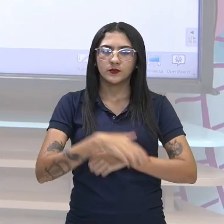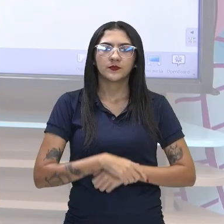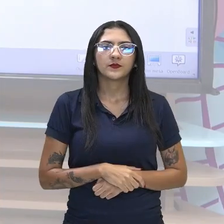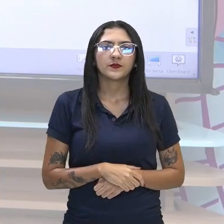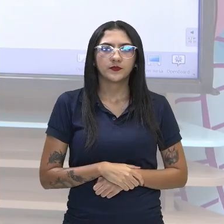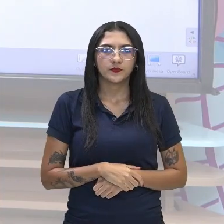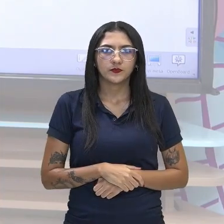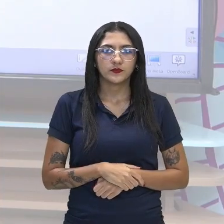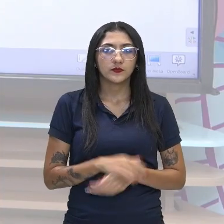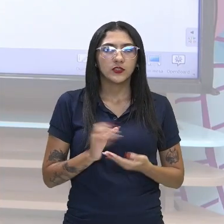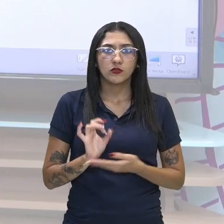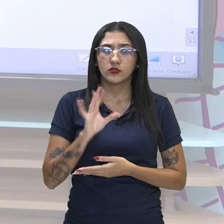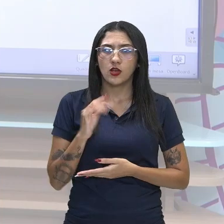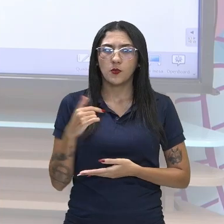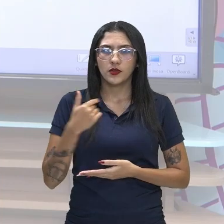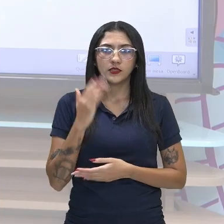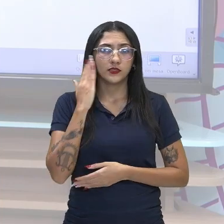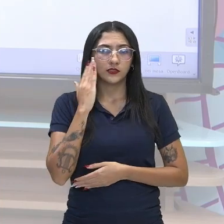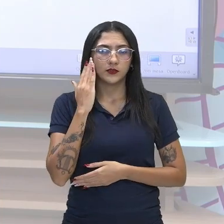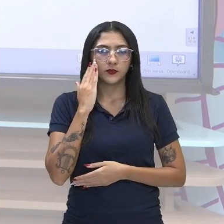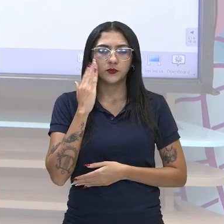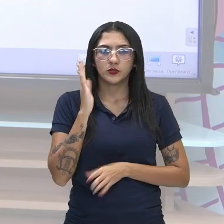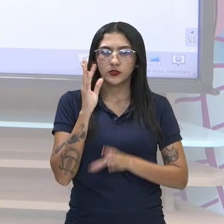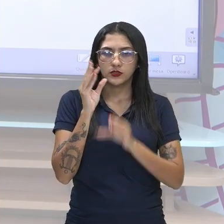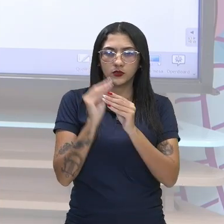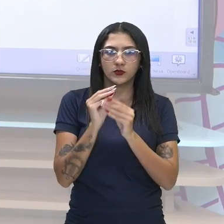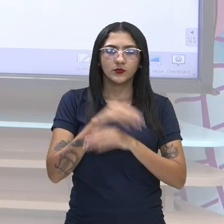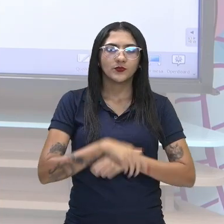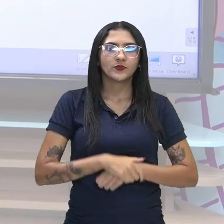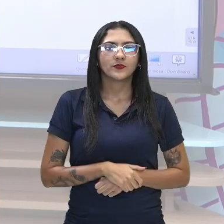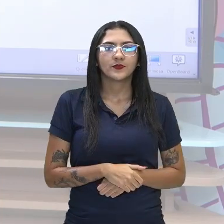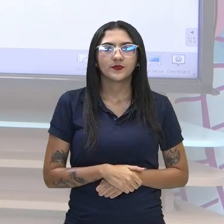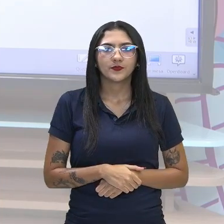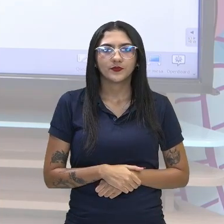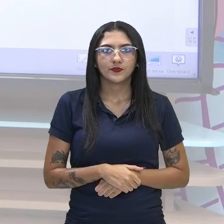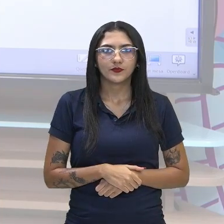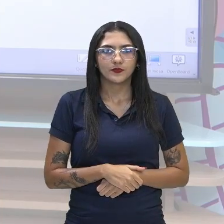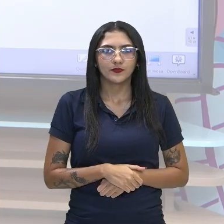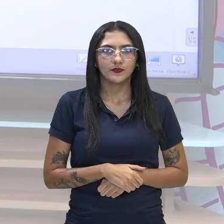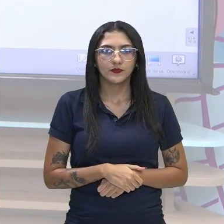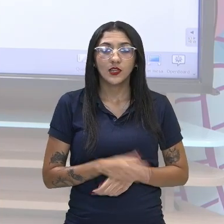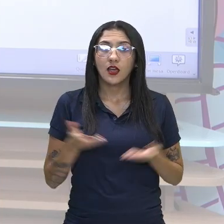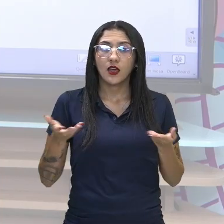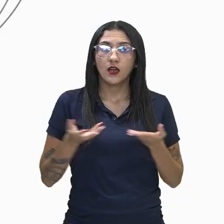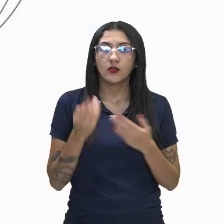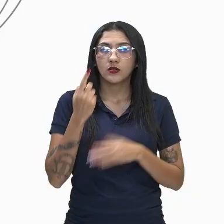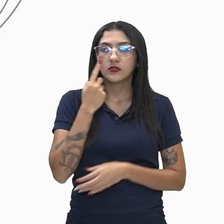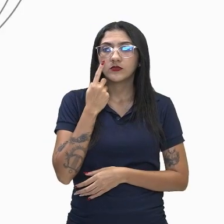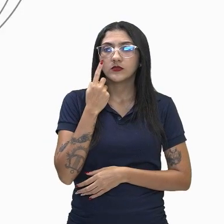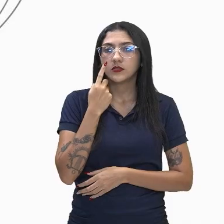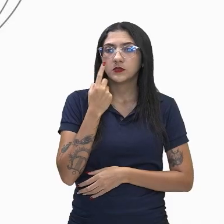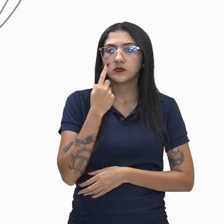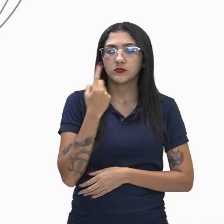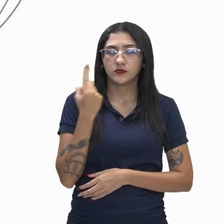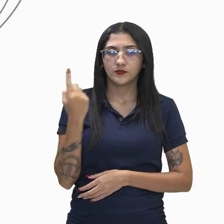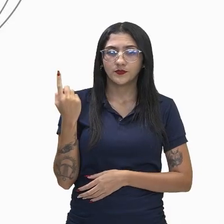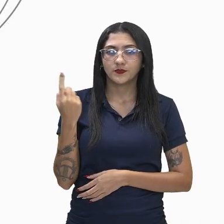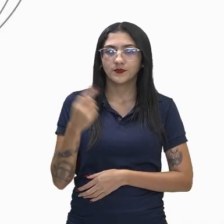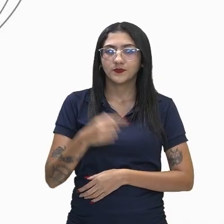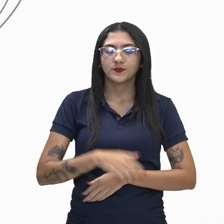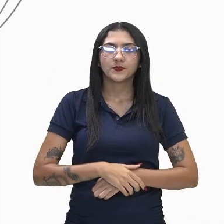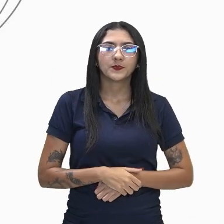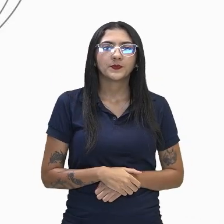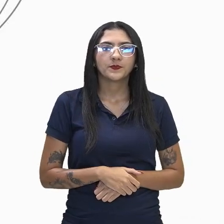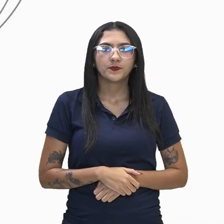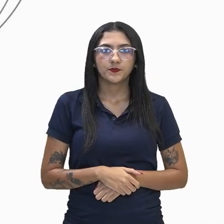apenas para a gente ter esse entendimento. Vamos verificar agora aí essas linhas, né, que são traçadas. Eu